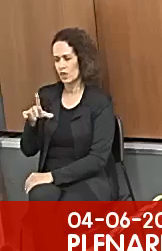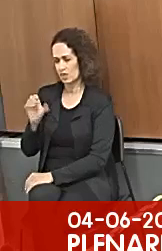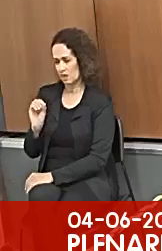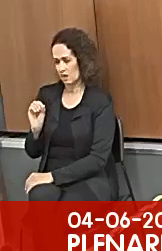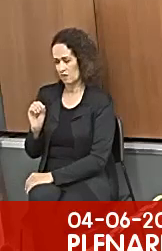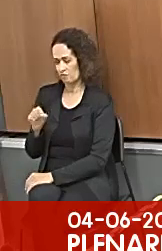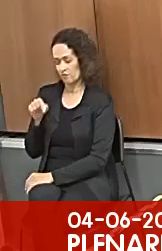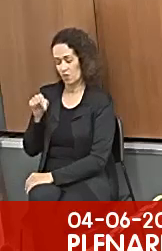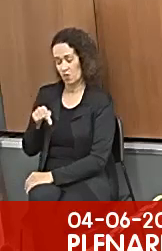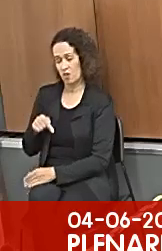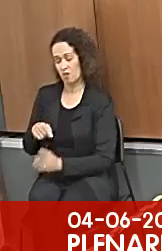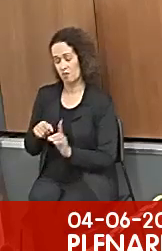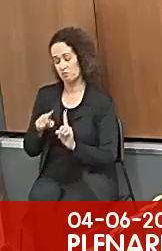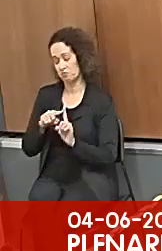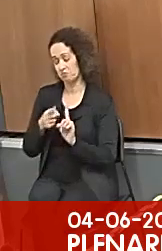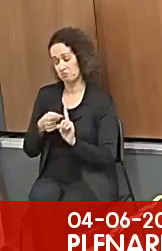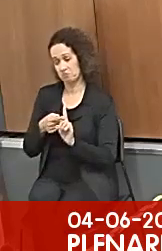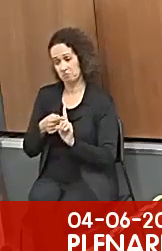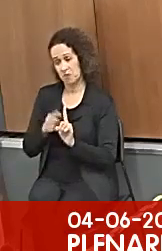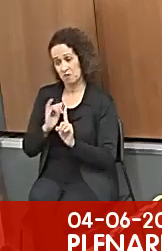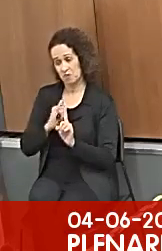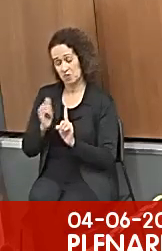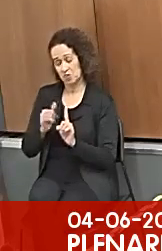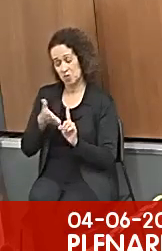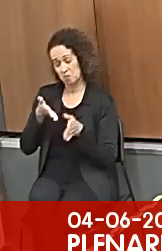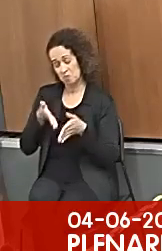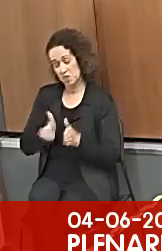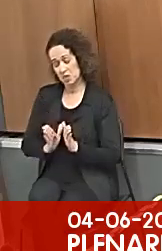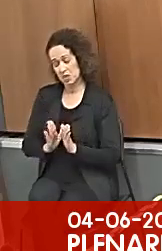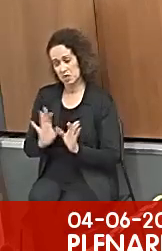ia nascer, nem iria